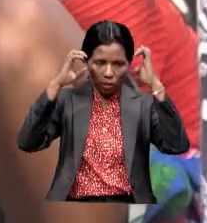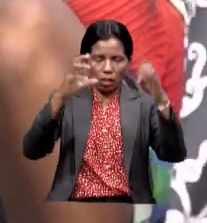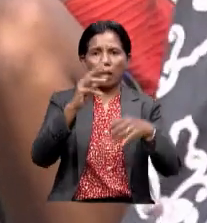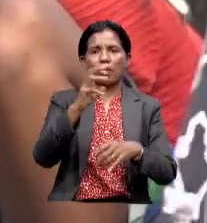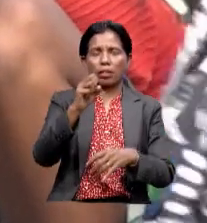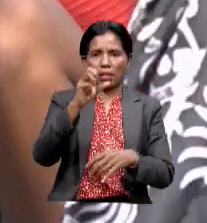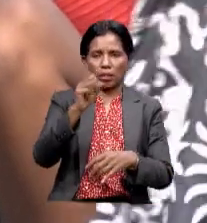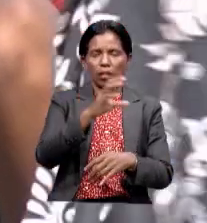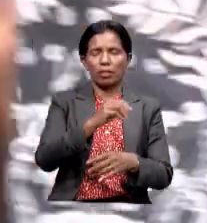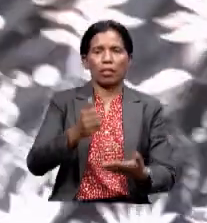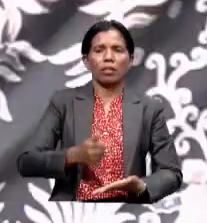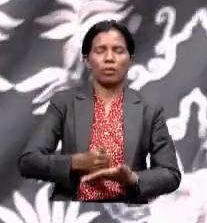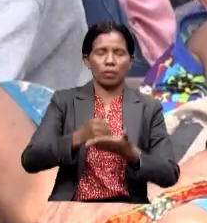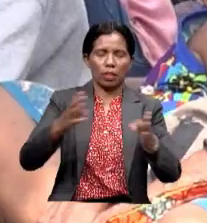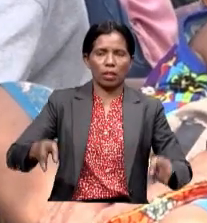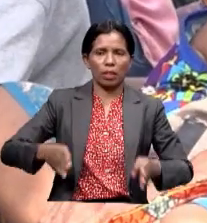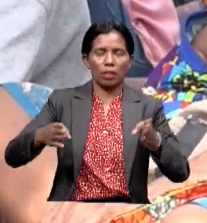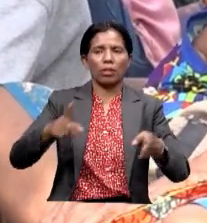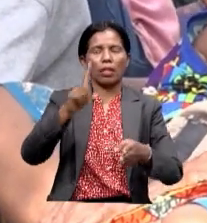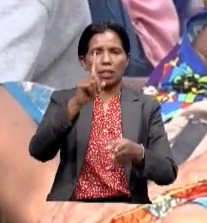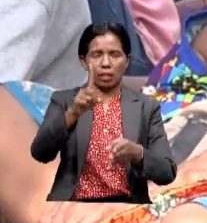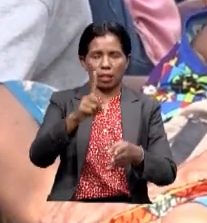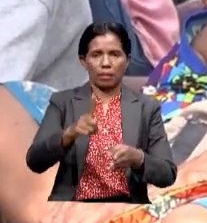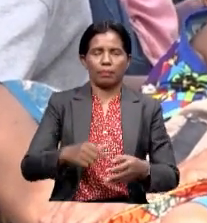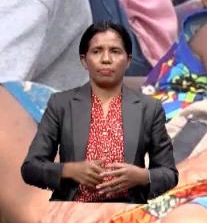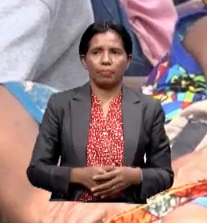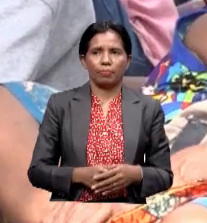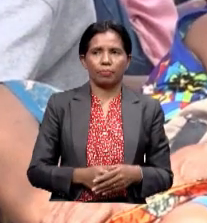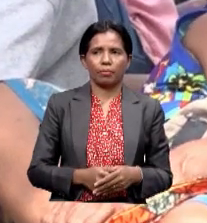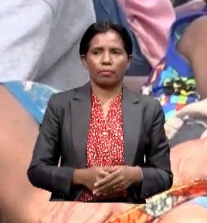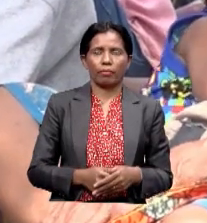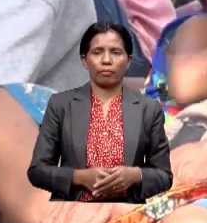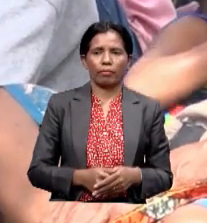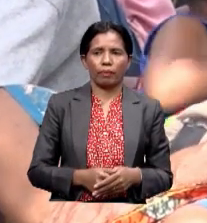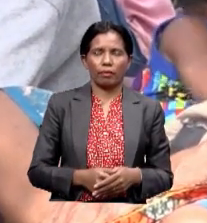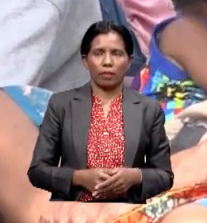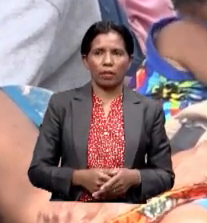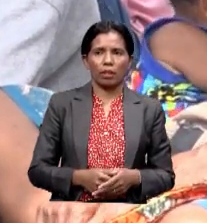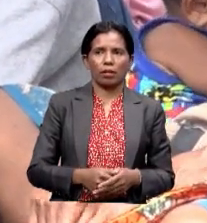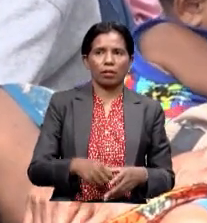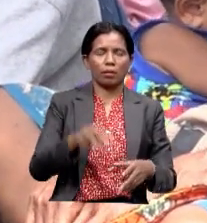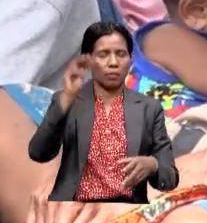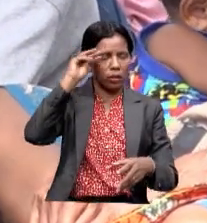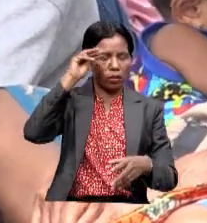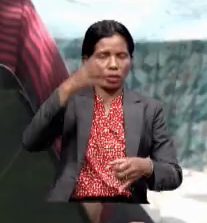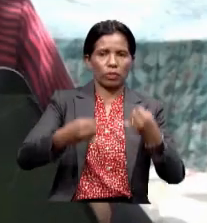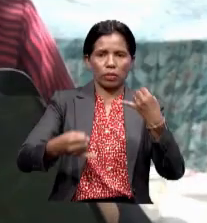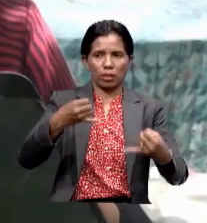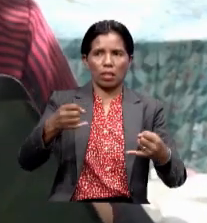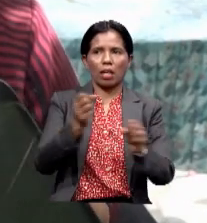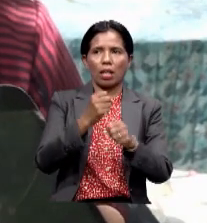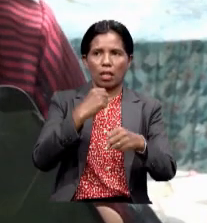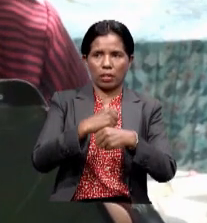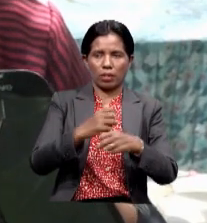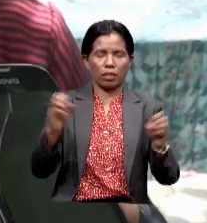Social a tu facilita a cadeira roda ida para Adiolinda. Justo de neve maka Ministério da Justiça halo mai hiraiwane la